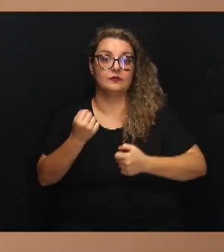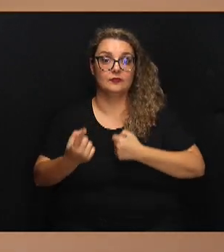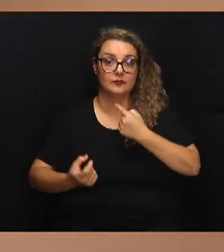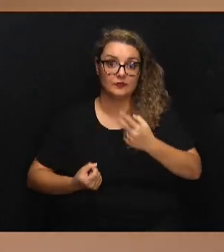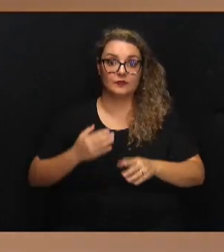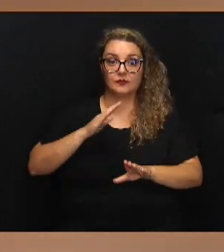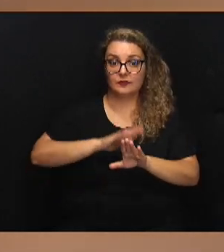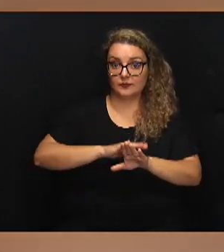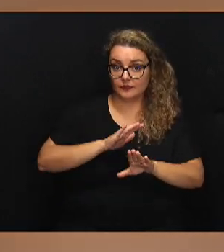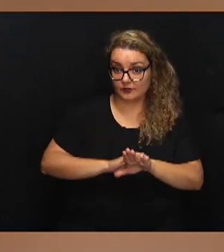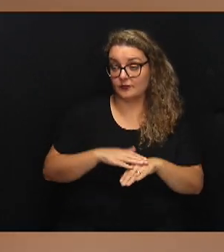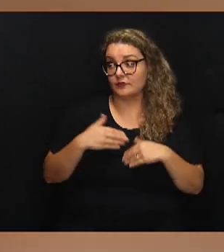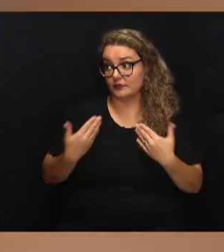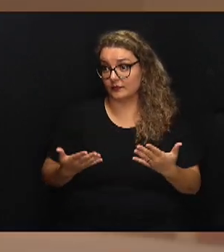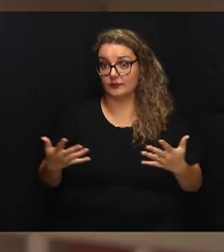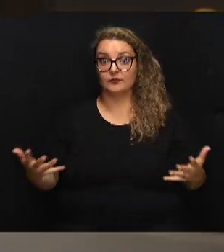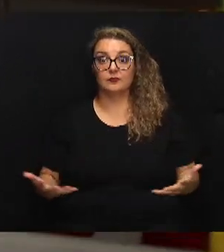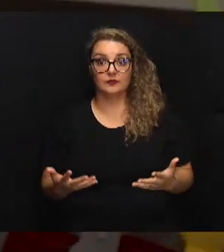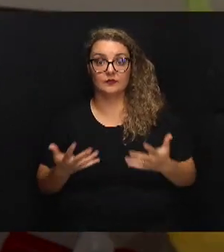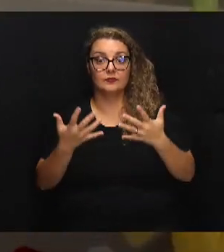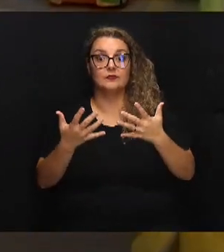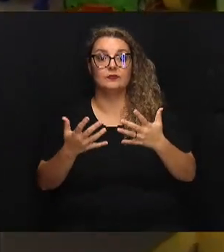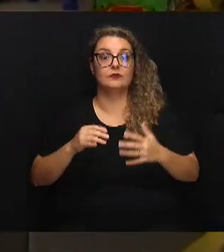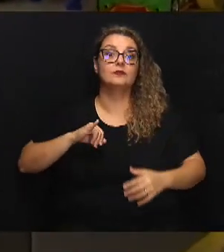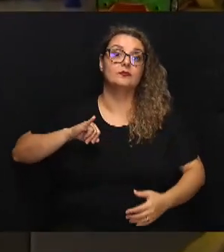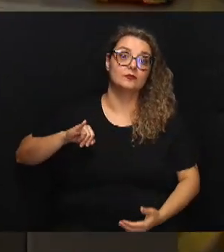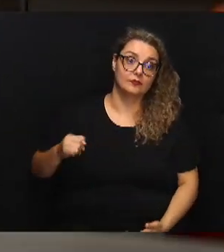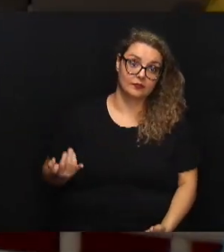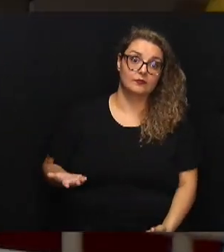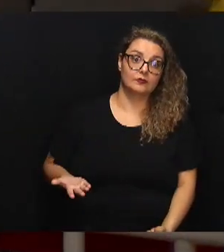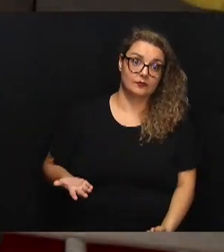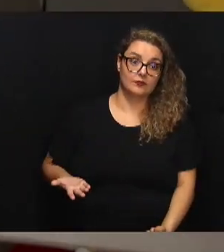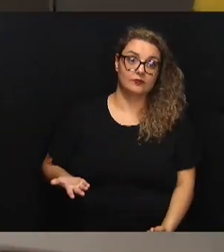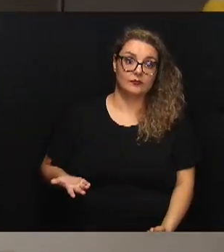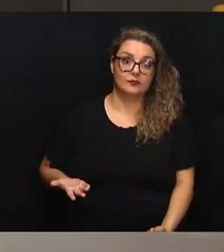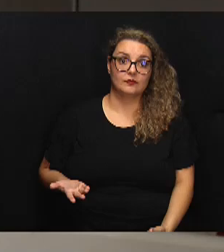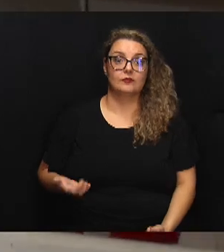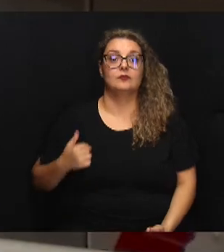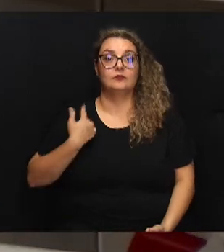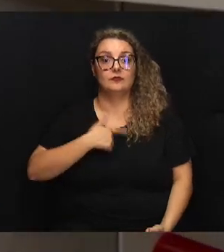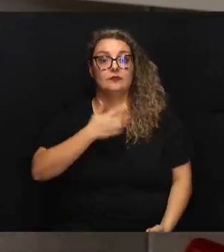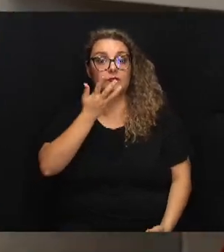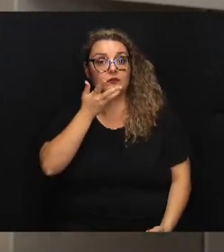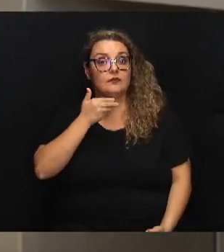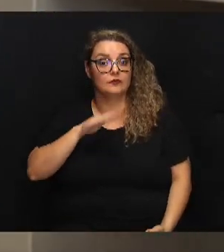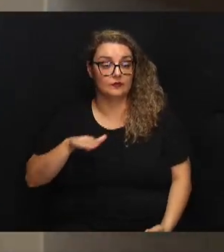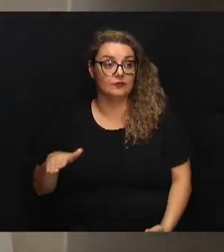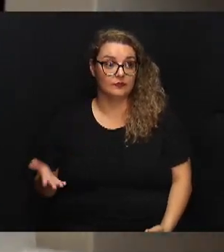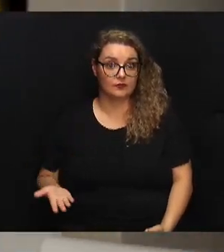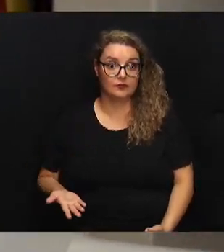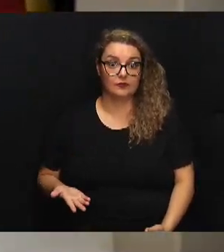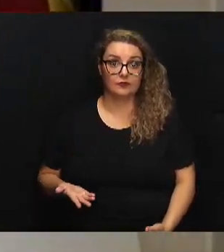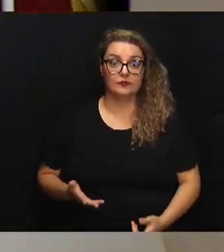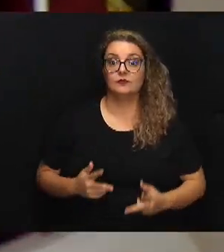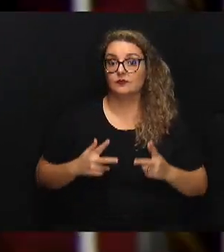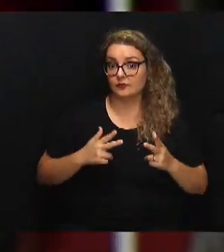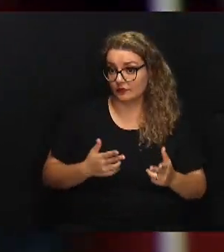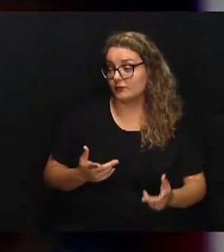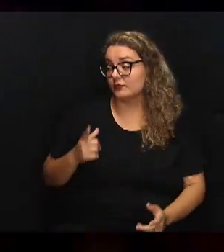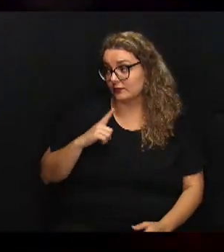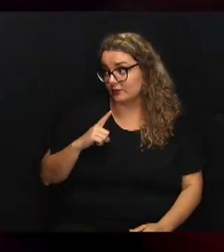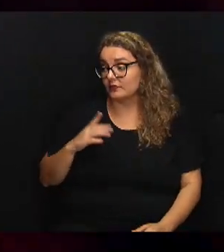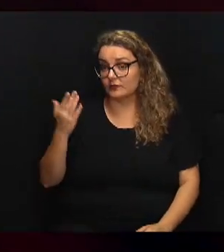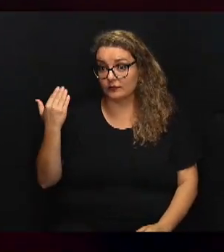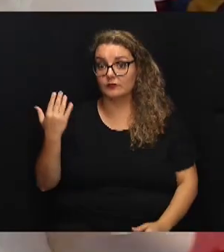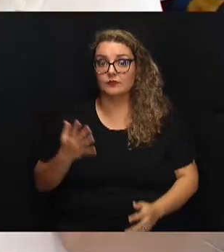atividades que acabam promovendo oportunidades, né, para as nossas crianças. Como a que houve,